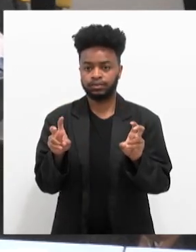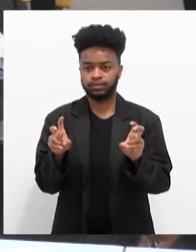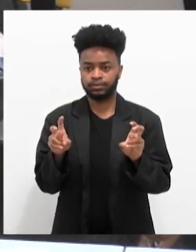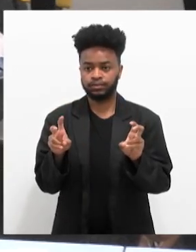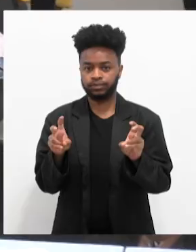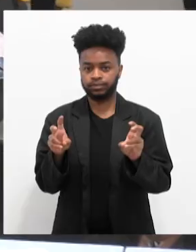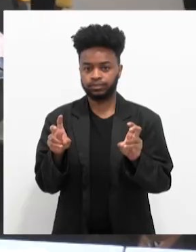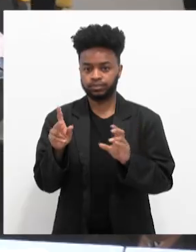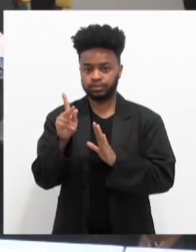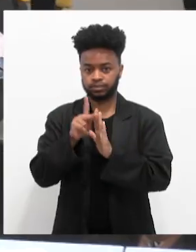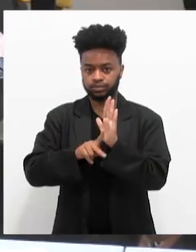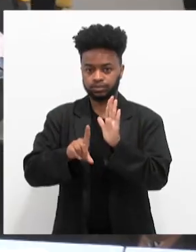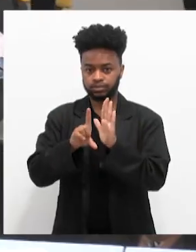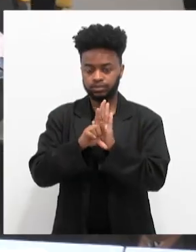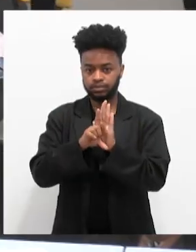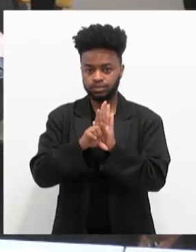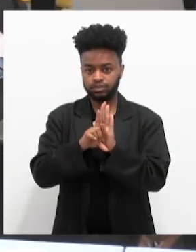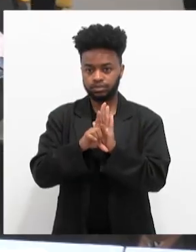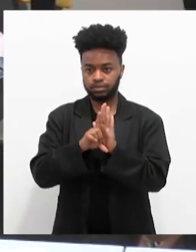ao projeto de lei,